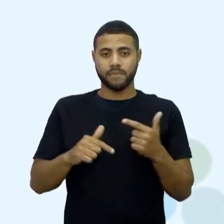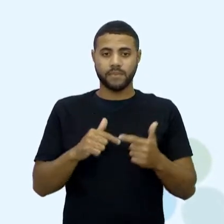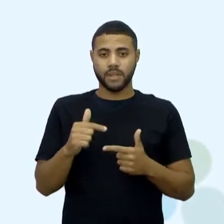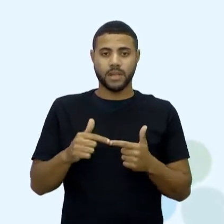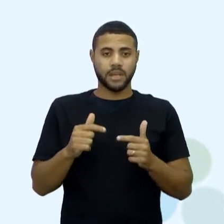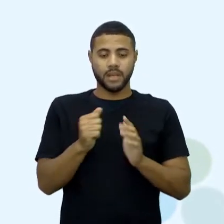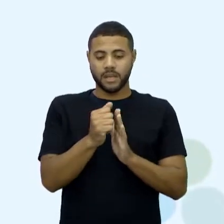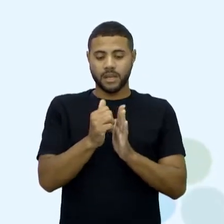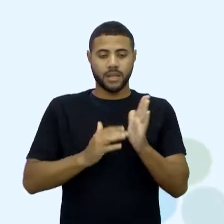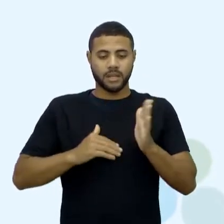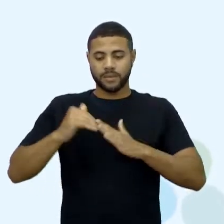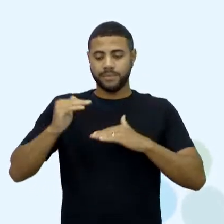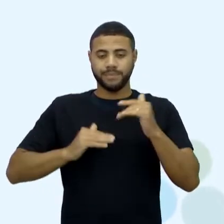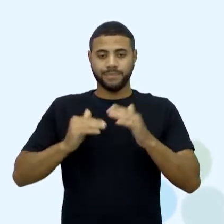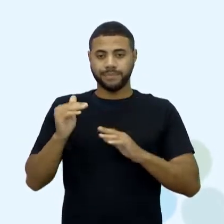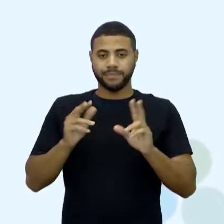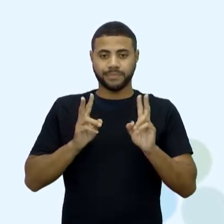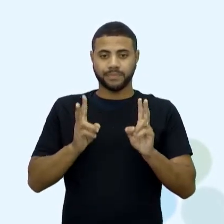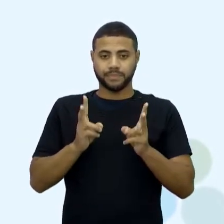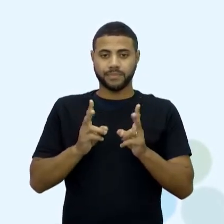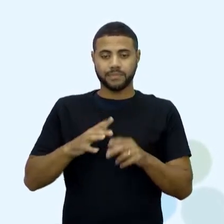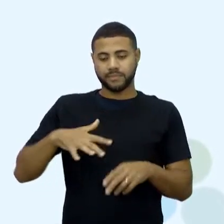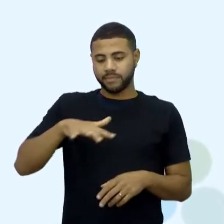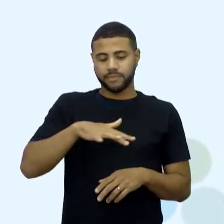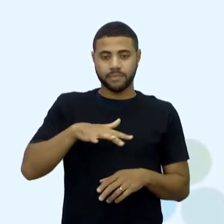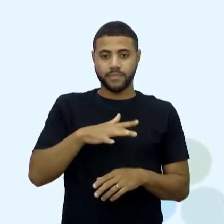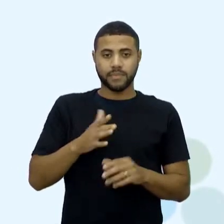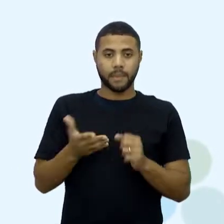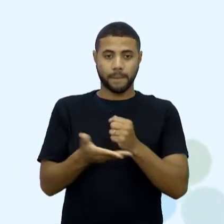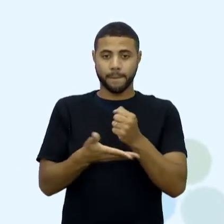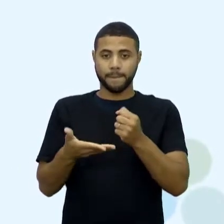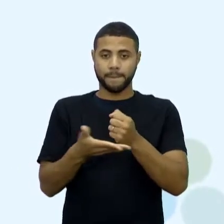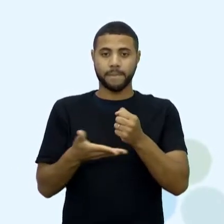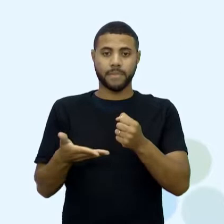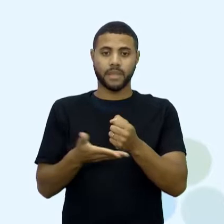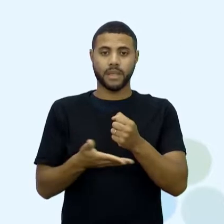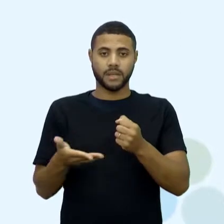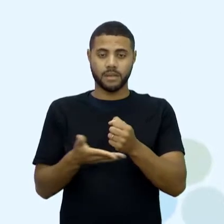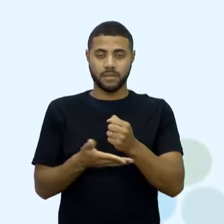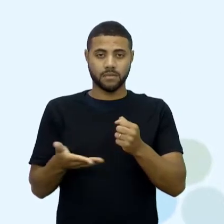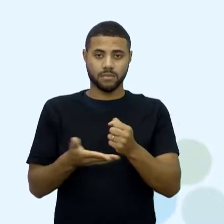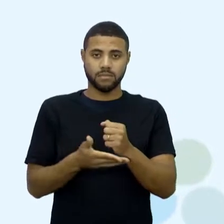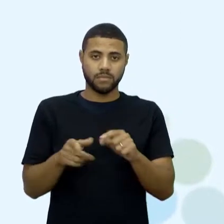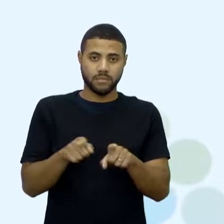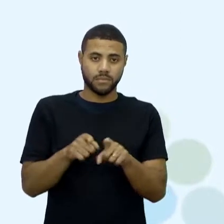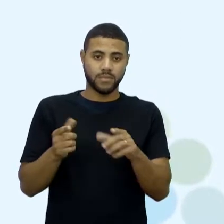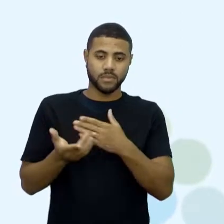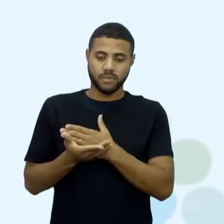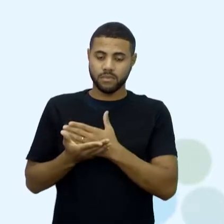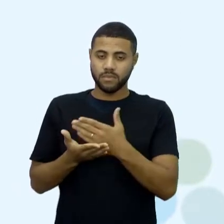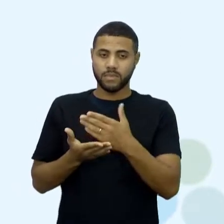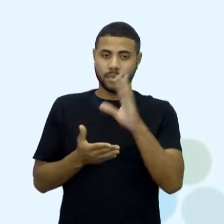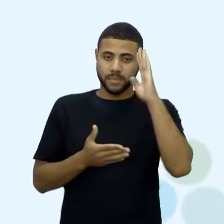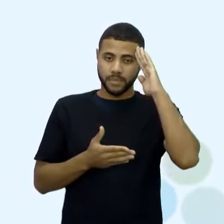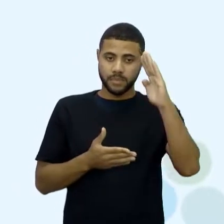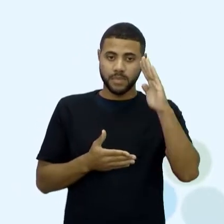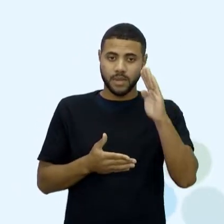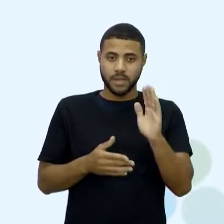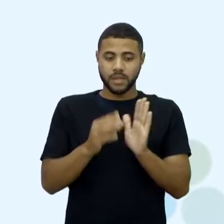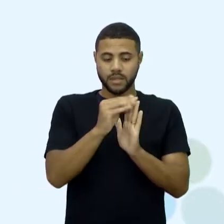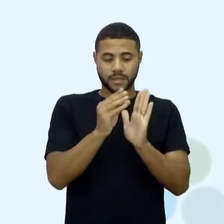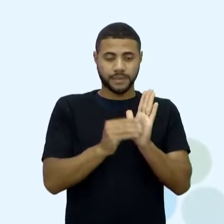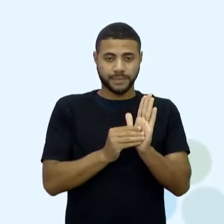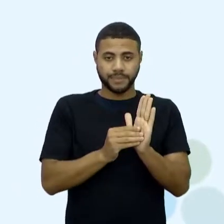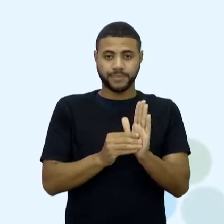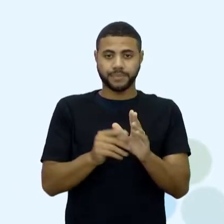mesma habilidade de formação geral básica, é uma habilidade fundante, né, desse componente, e ela